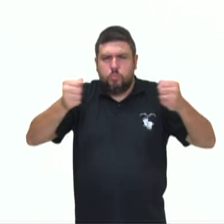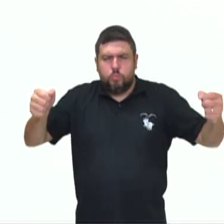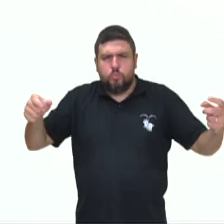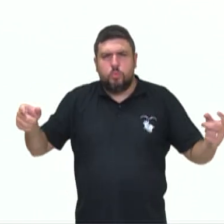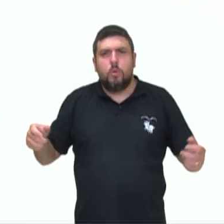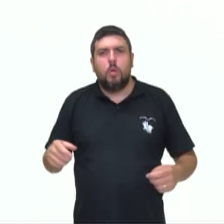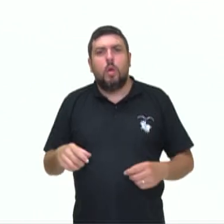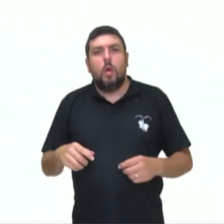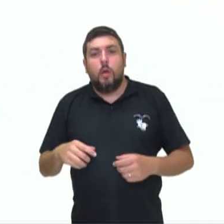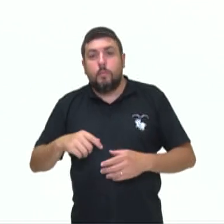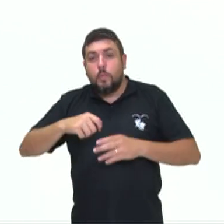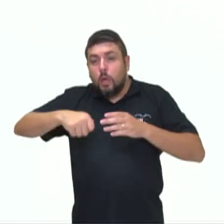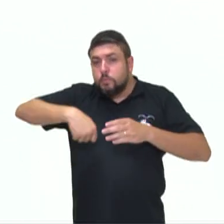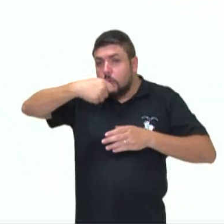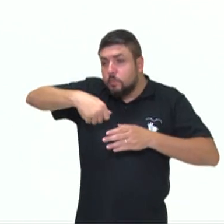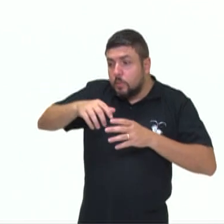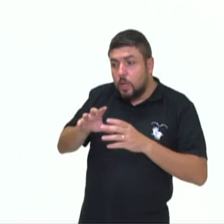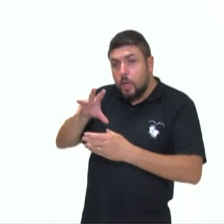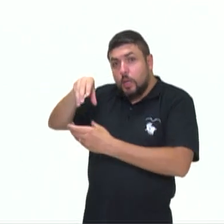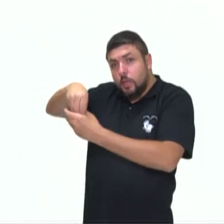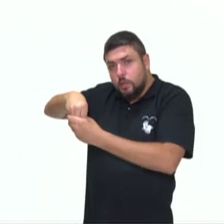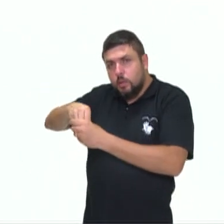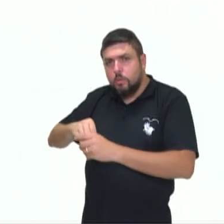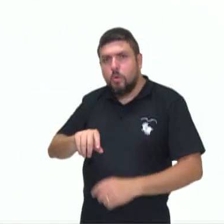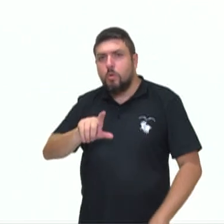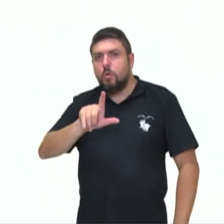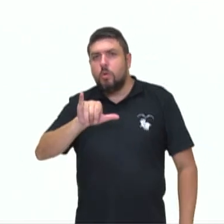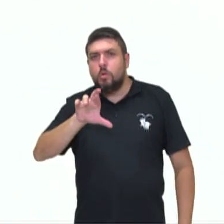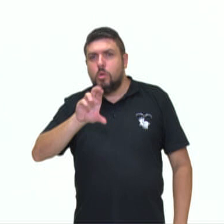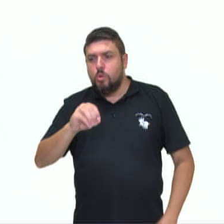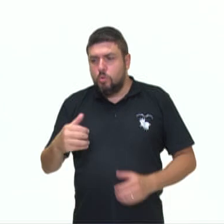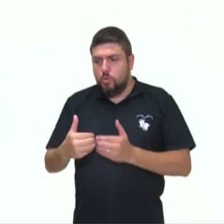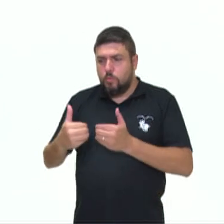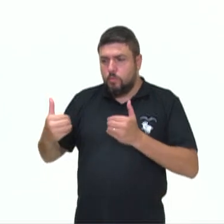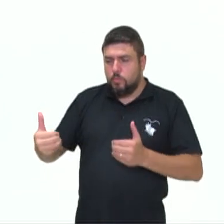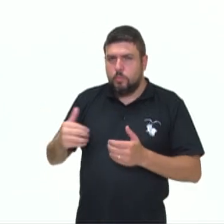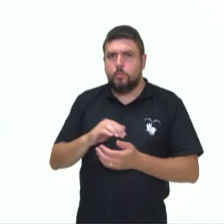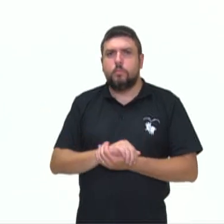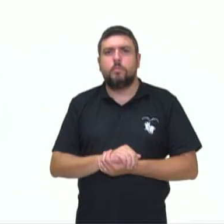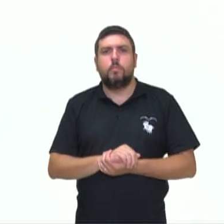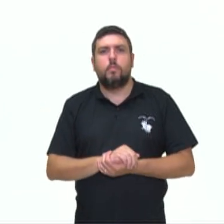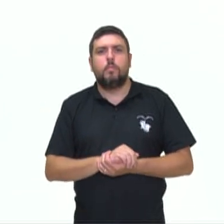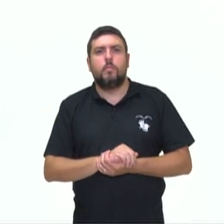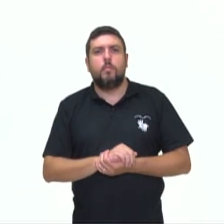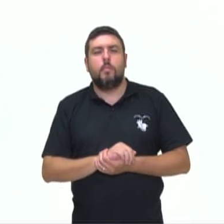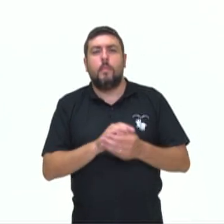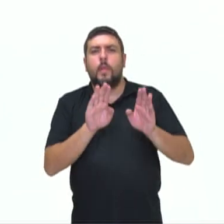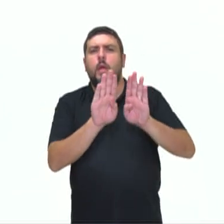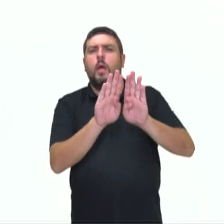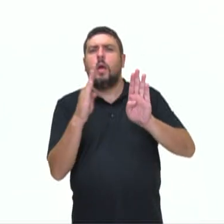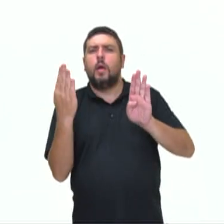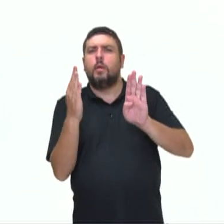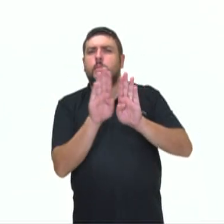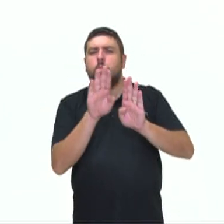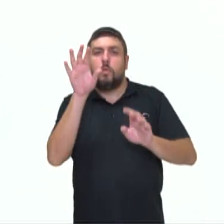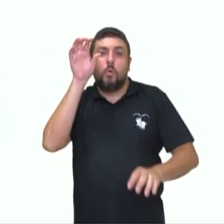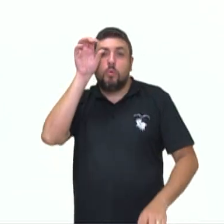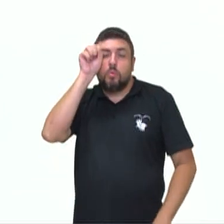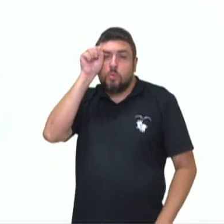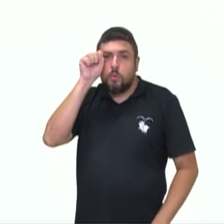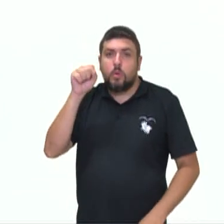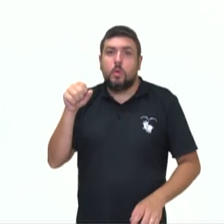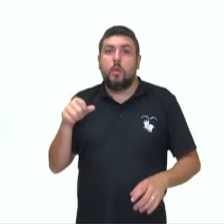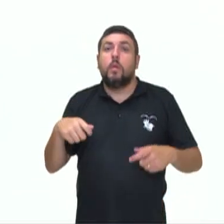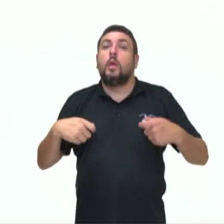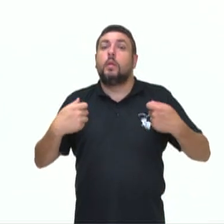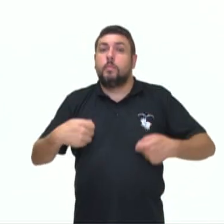o lixo deve ser retirado em cesto próprio. A porta do quarto onde a pessoa infectada dorme deve